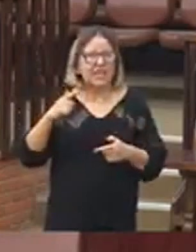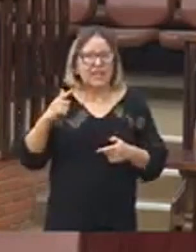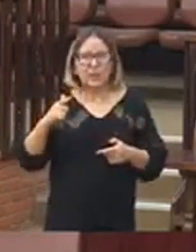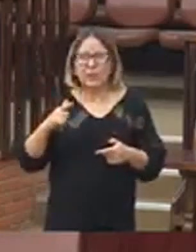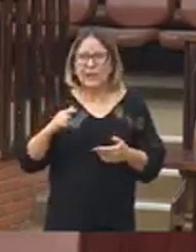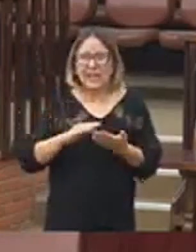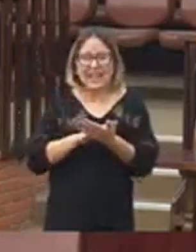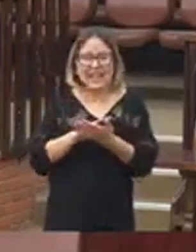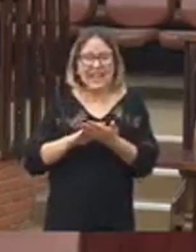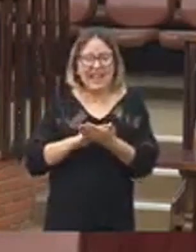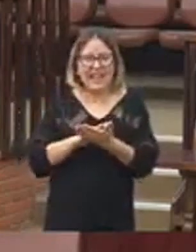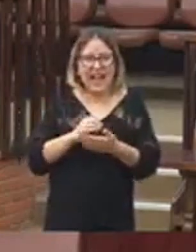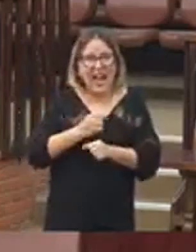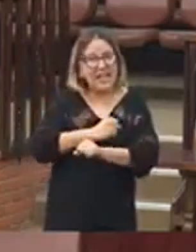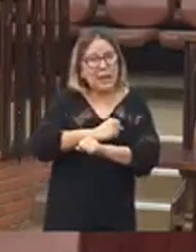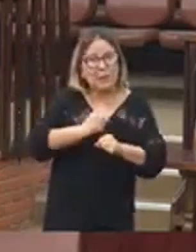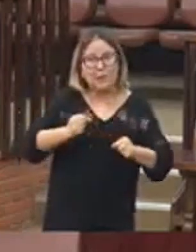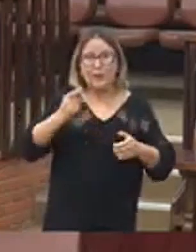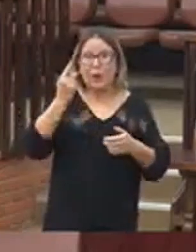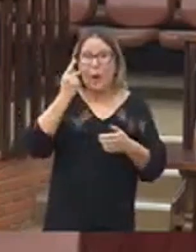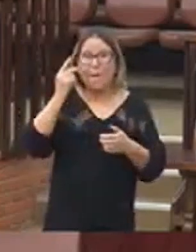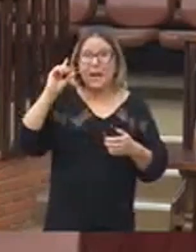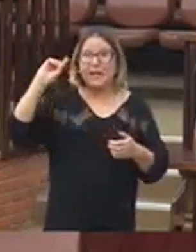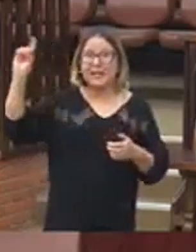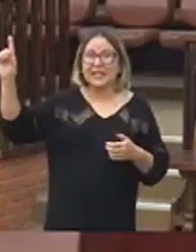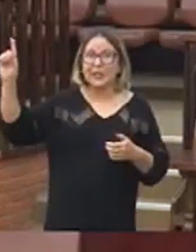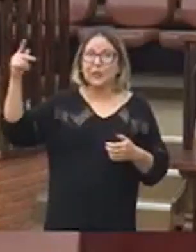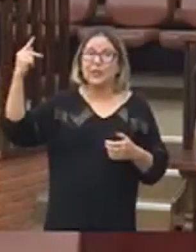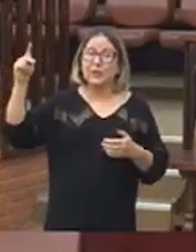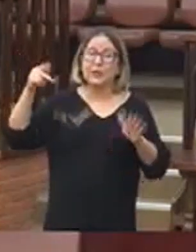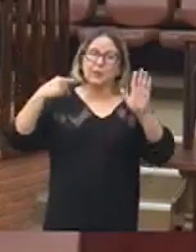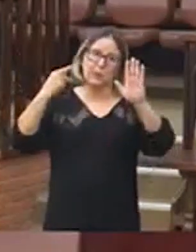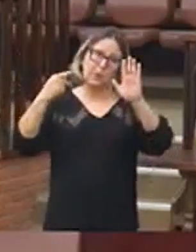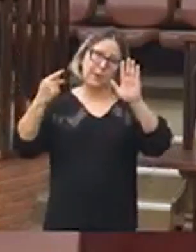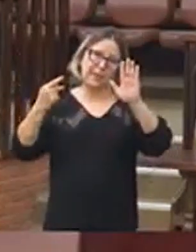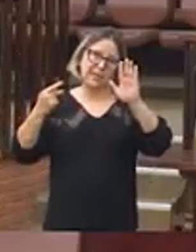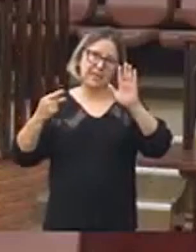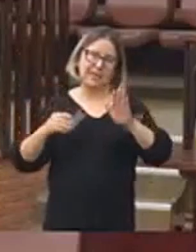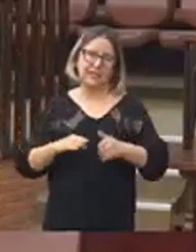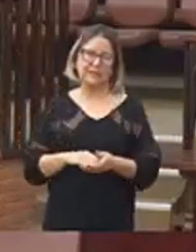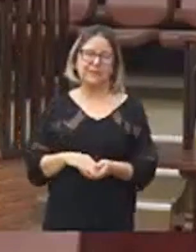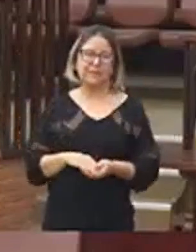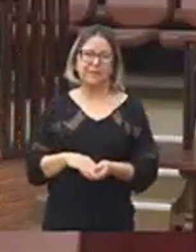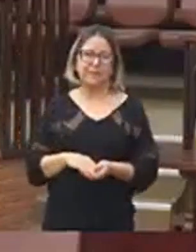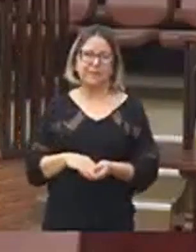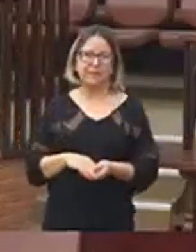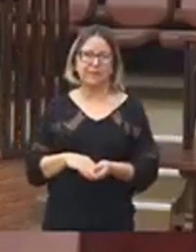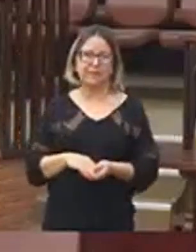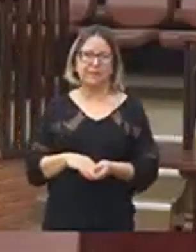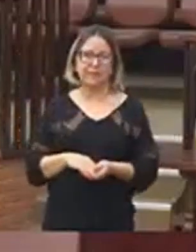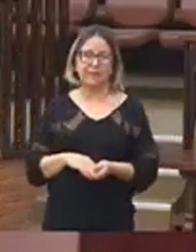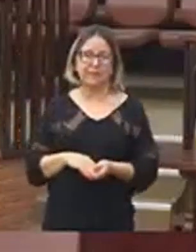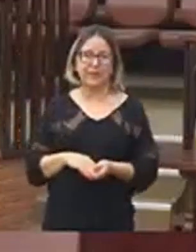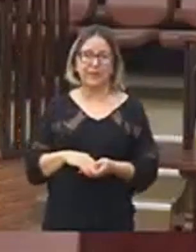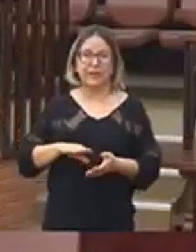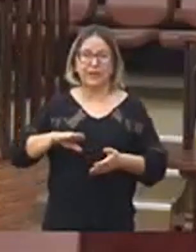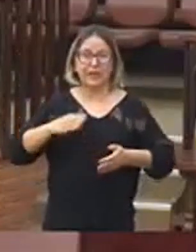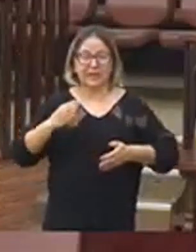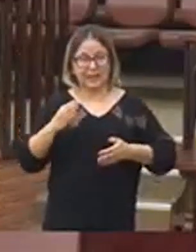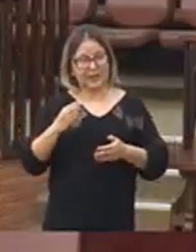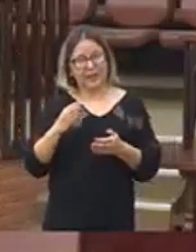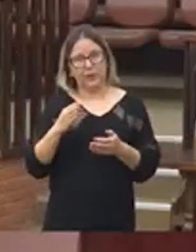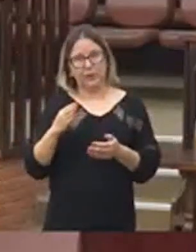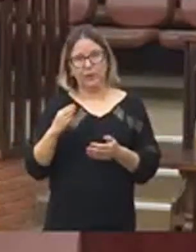Senhor. Se tu estivesses aqui, nós só cremos que ele poderia ser salvo se houvesse a cura dentro da